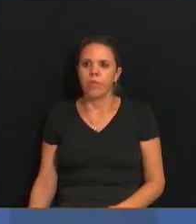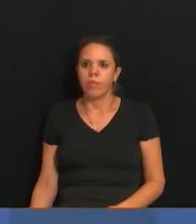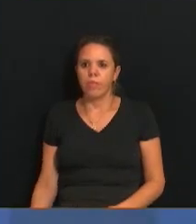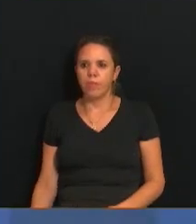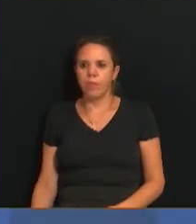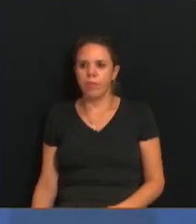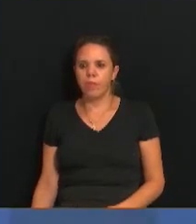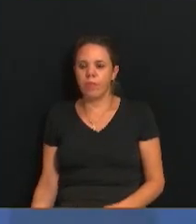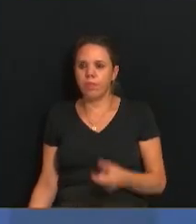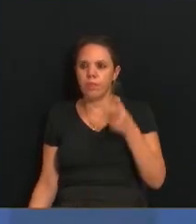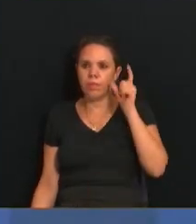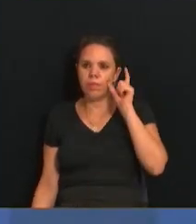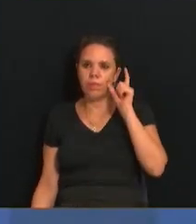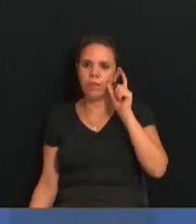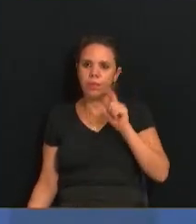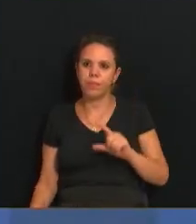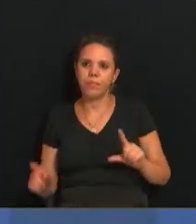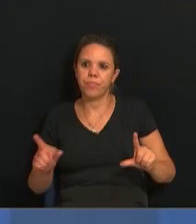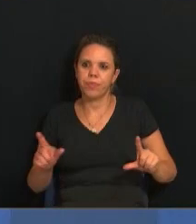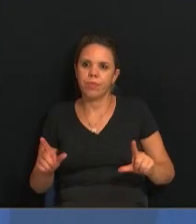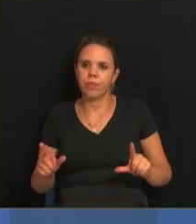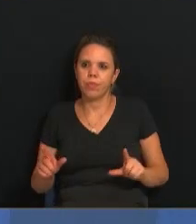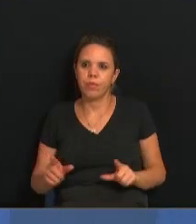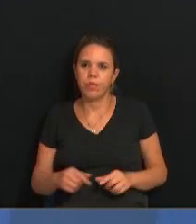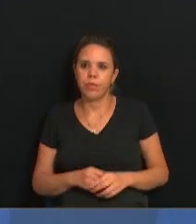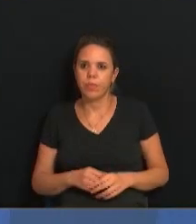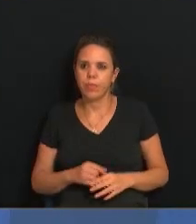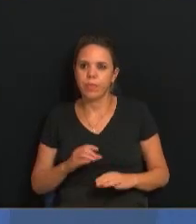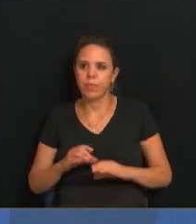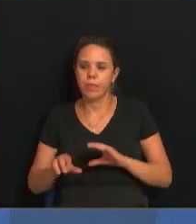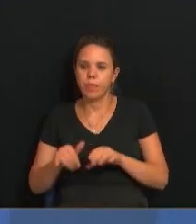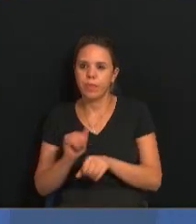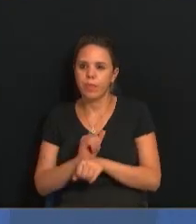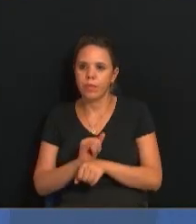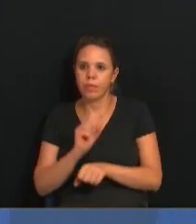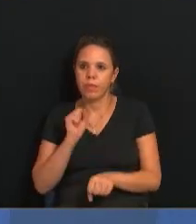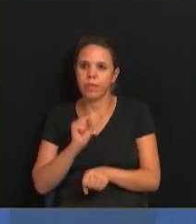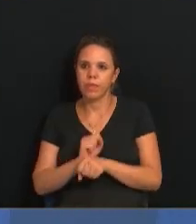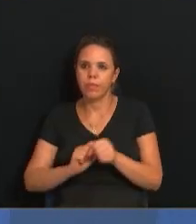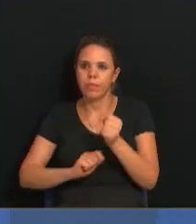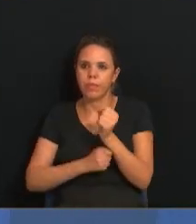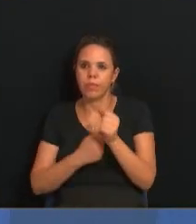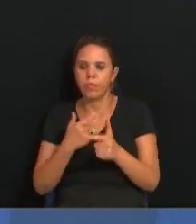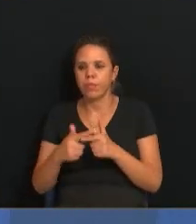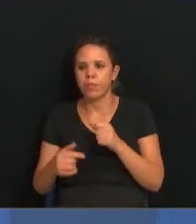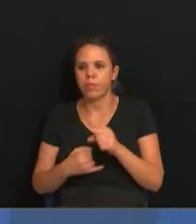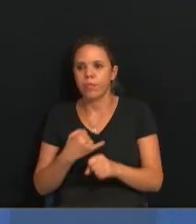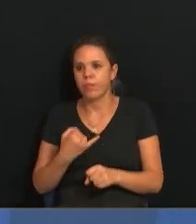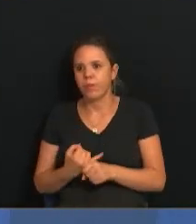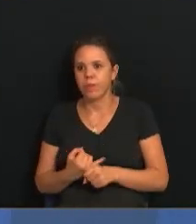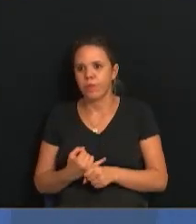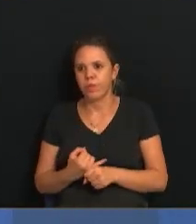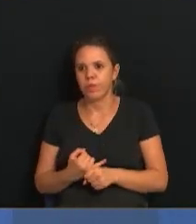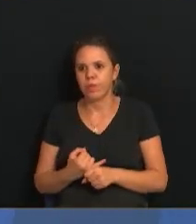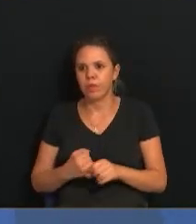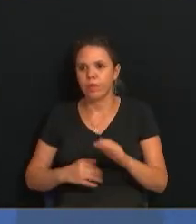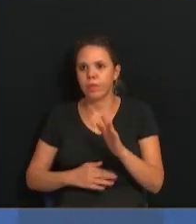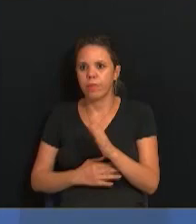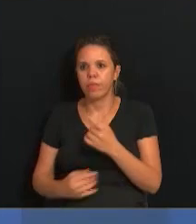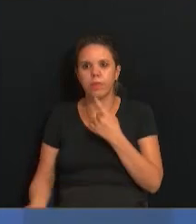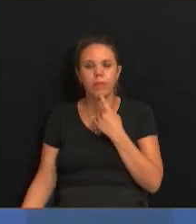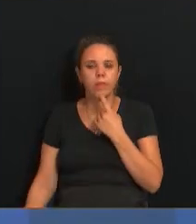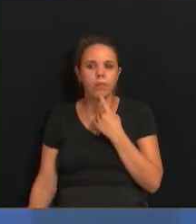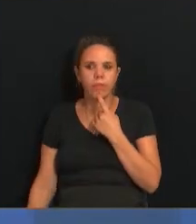E ontem a TV Câmara Campinas teve o seu canal do YouTube suspenso pela plataforma e a Câmara Municipal de